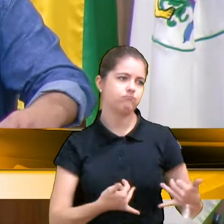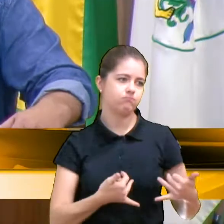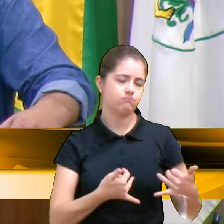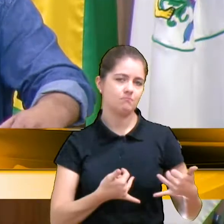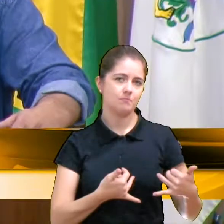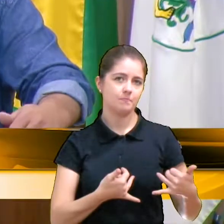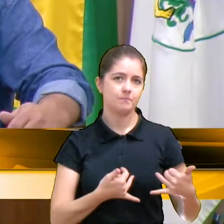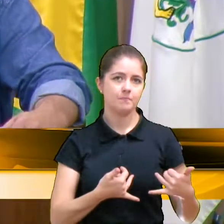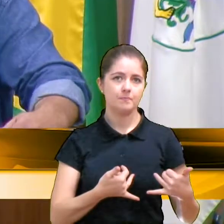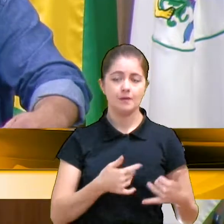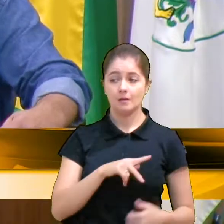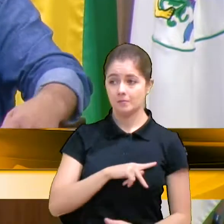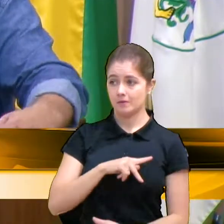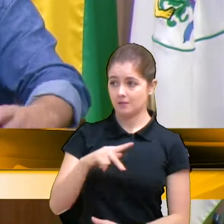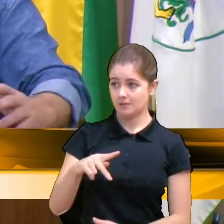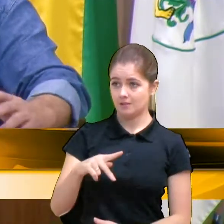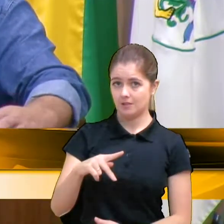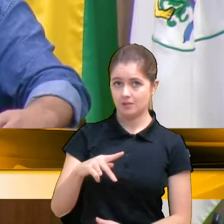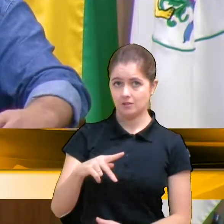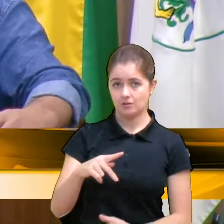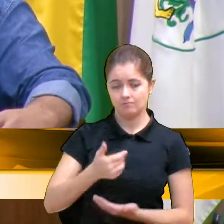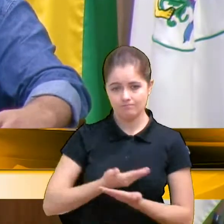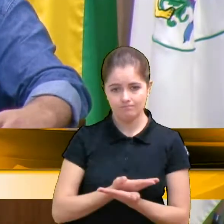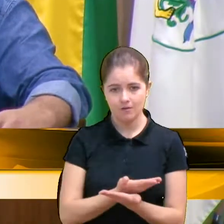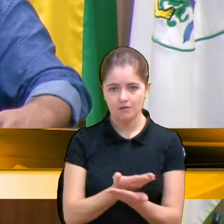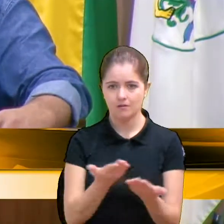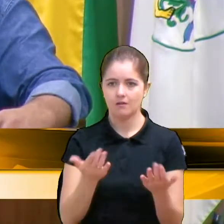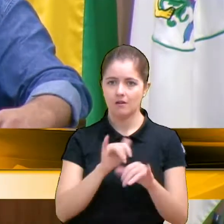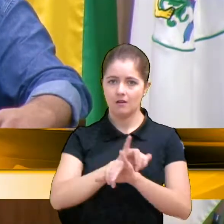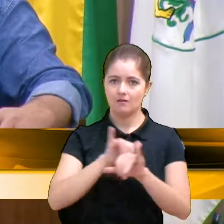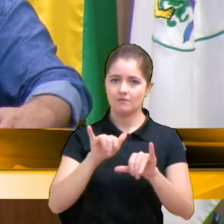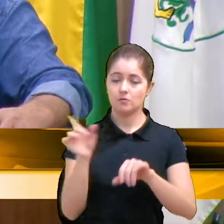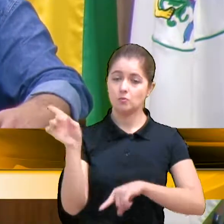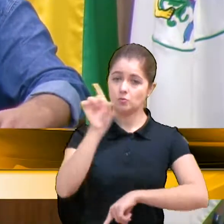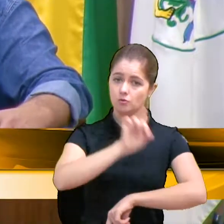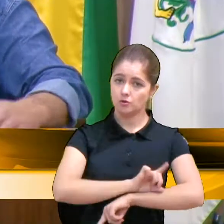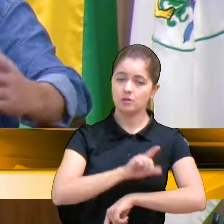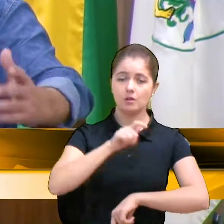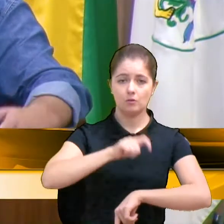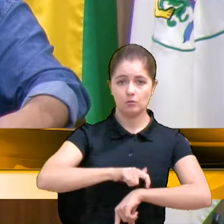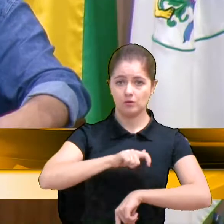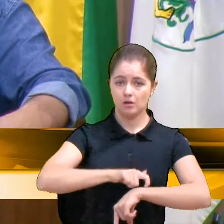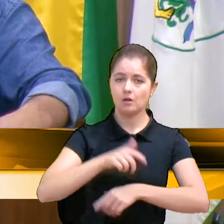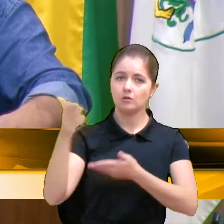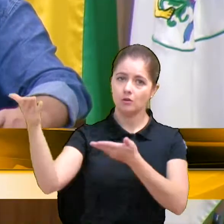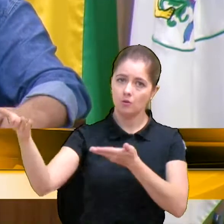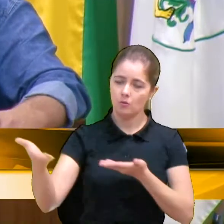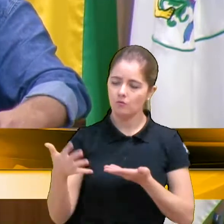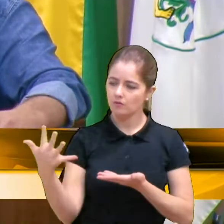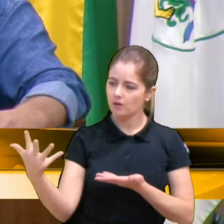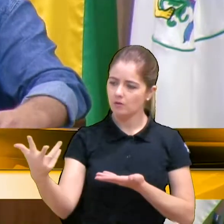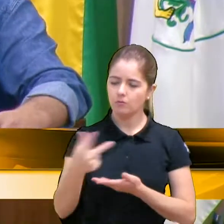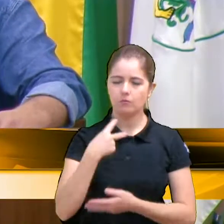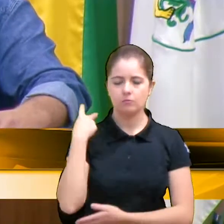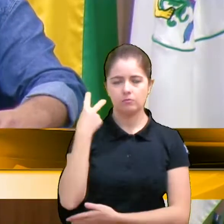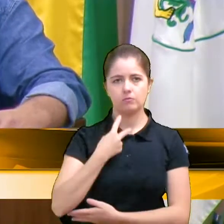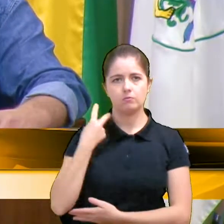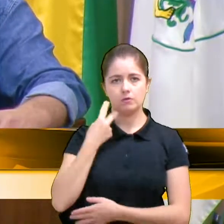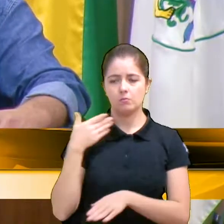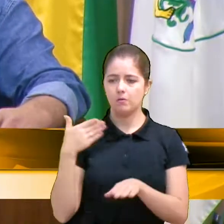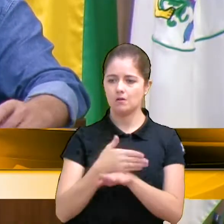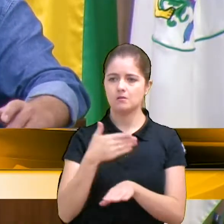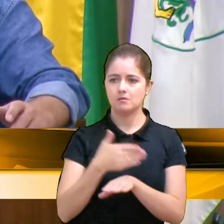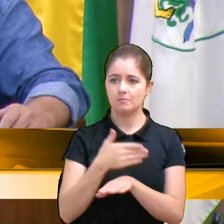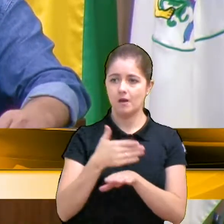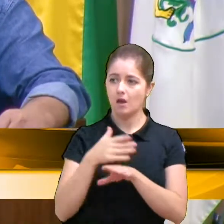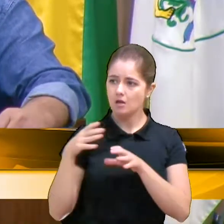senhor presidente, deixo aqui o dia que tiver marcado o dia e horário, aí vou convidar todos os vereadores para nós ir lá, todos juntos, como eu